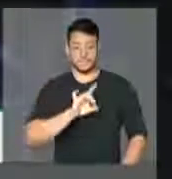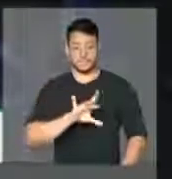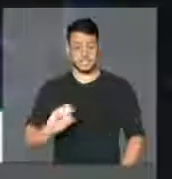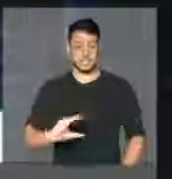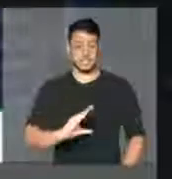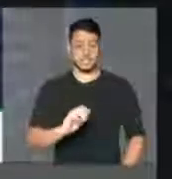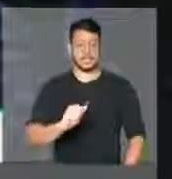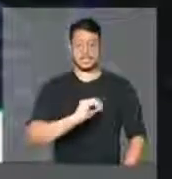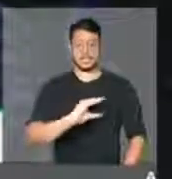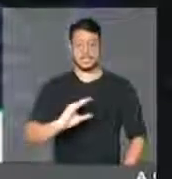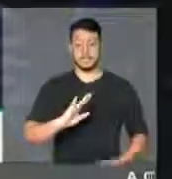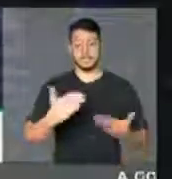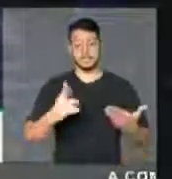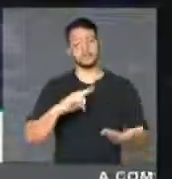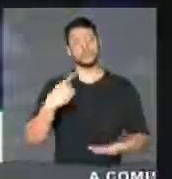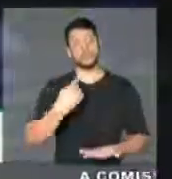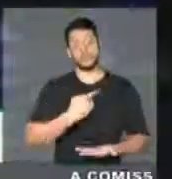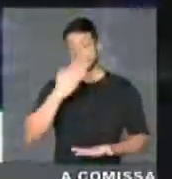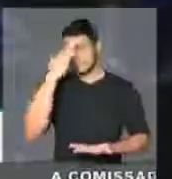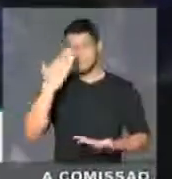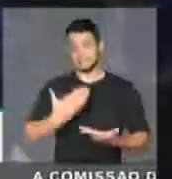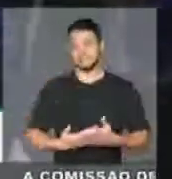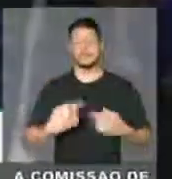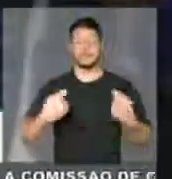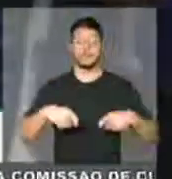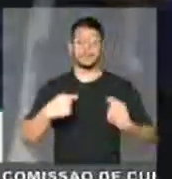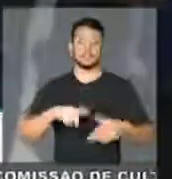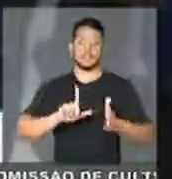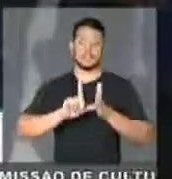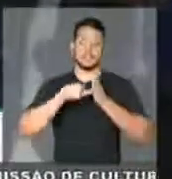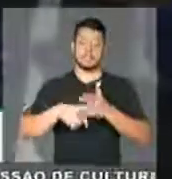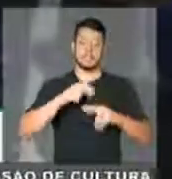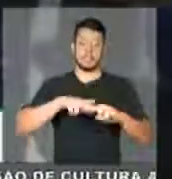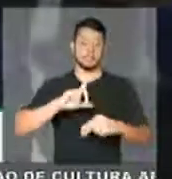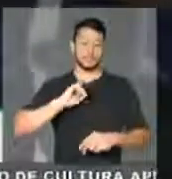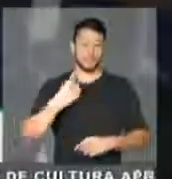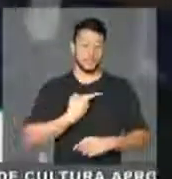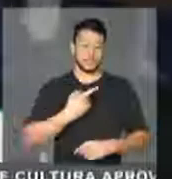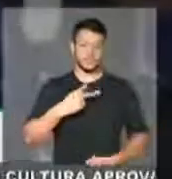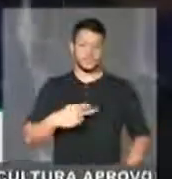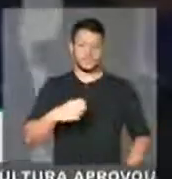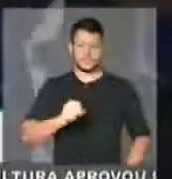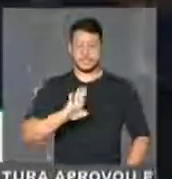clareza da importância de adiar por uma sessão. Por isso o PSB orienta sim.